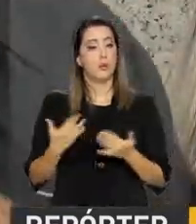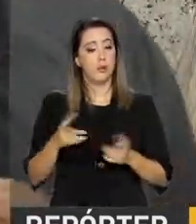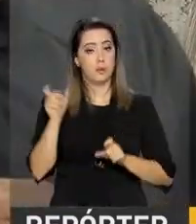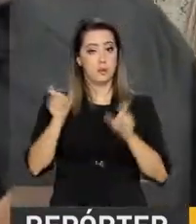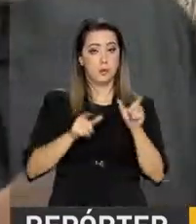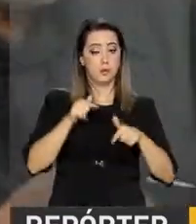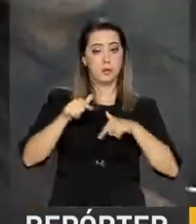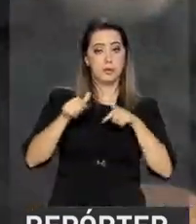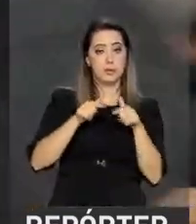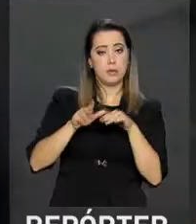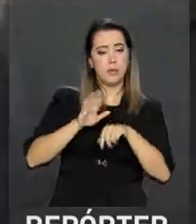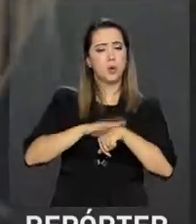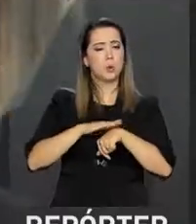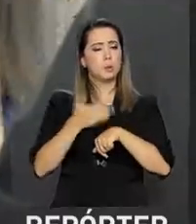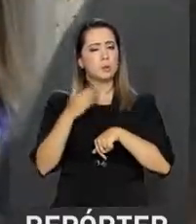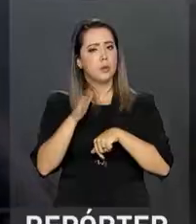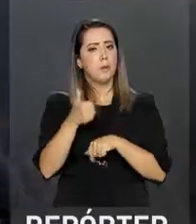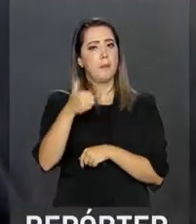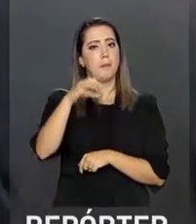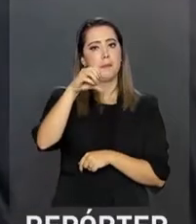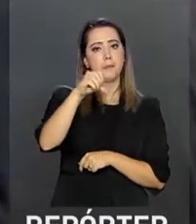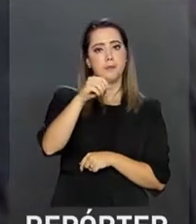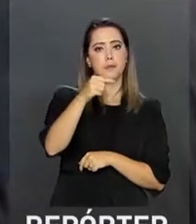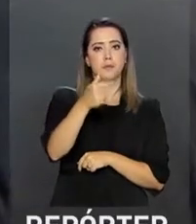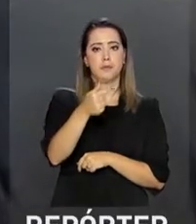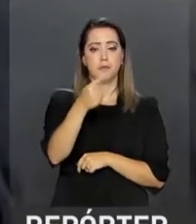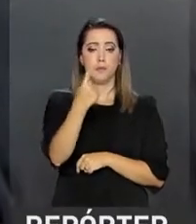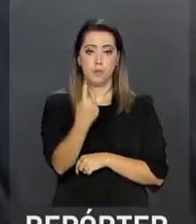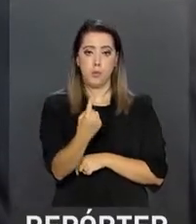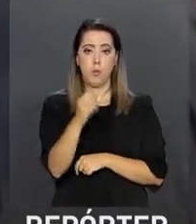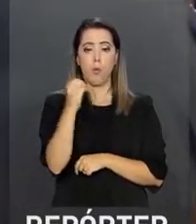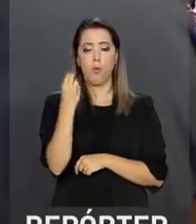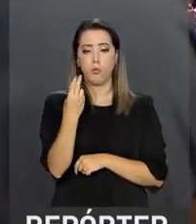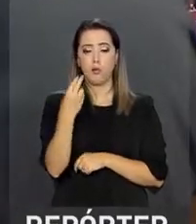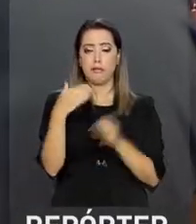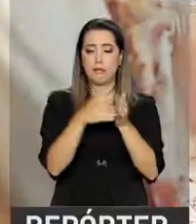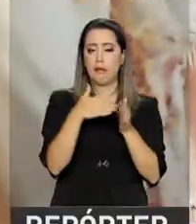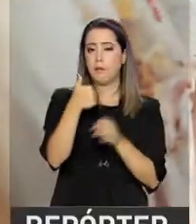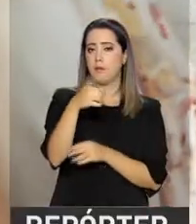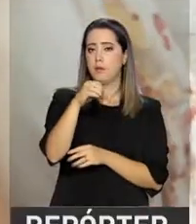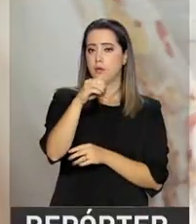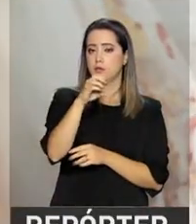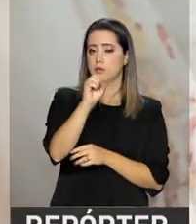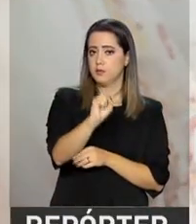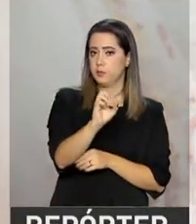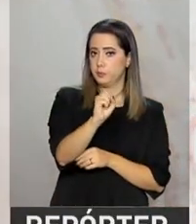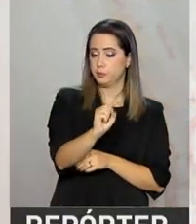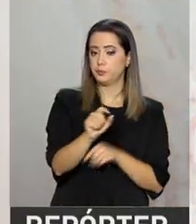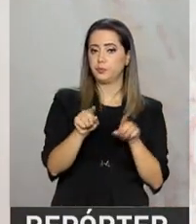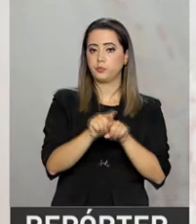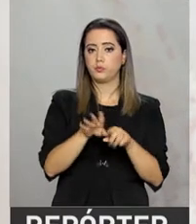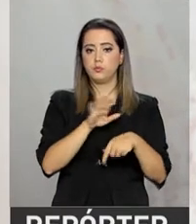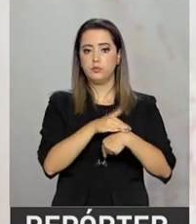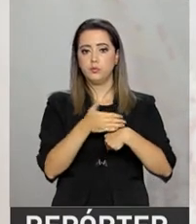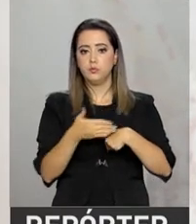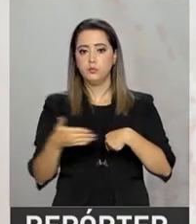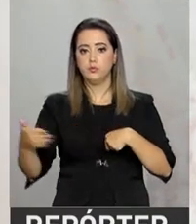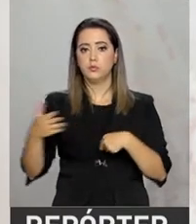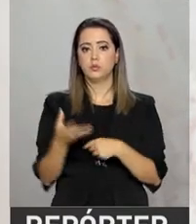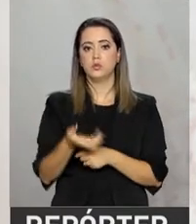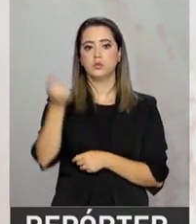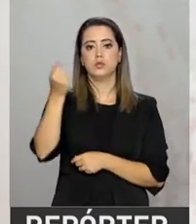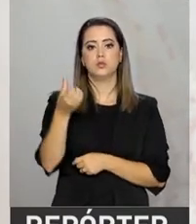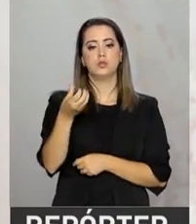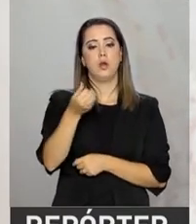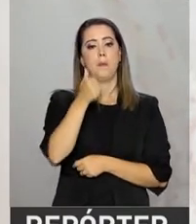para quem trabalhou algum período entre 1981 e 1988 o calendário de saque ficou assim mulheres